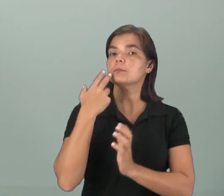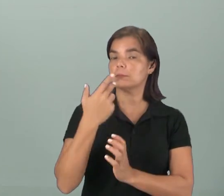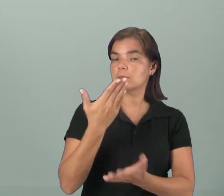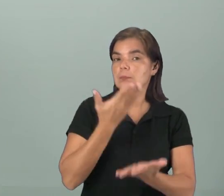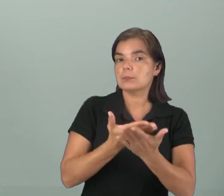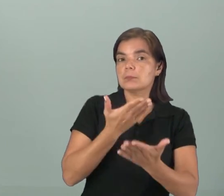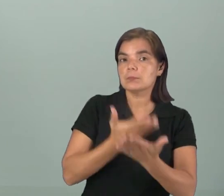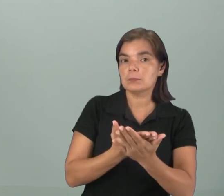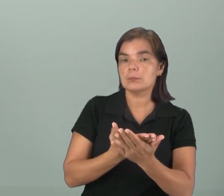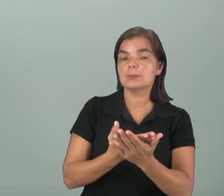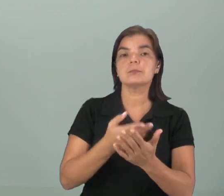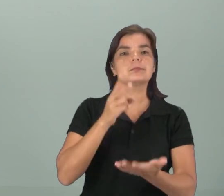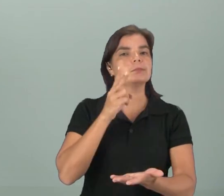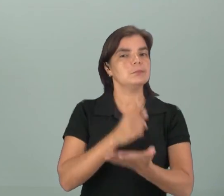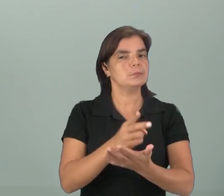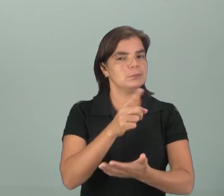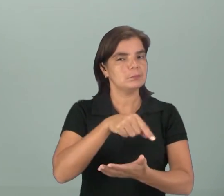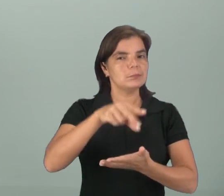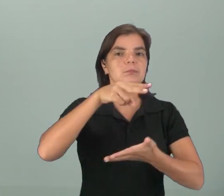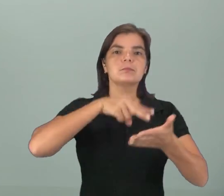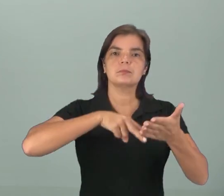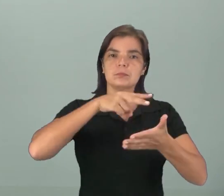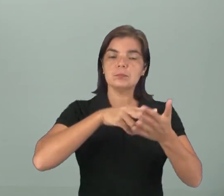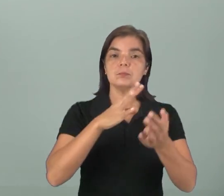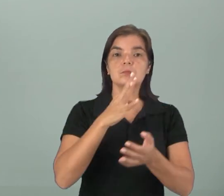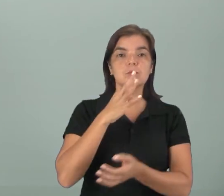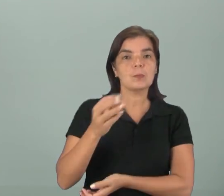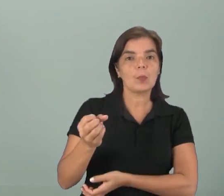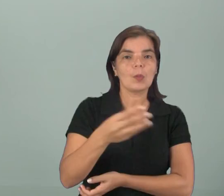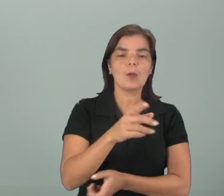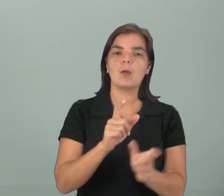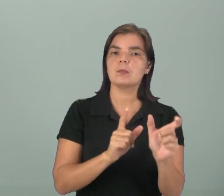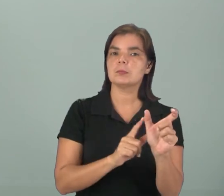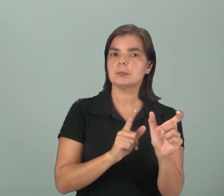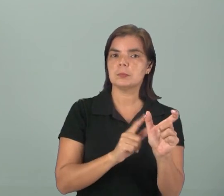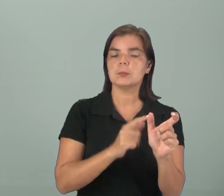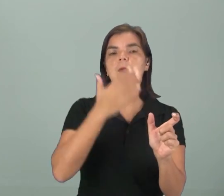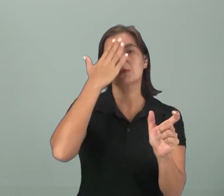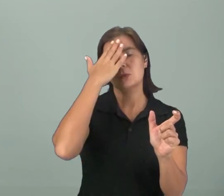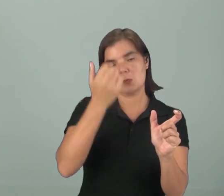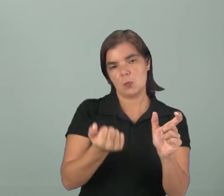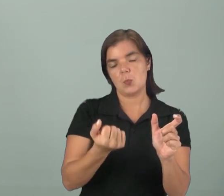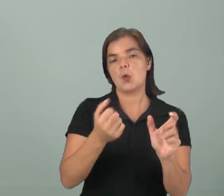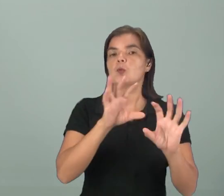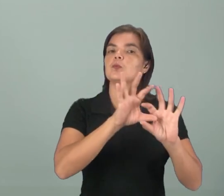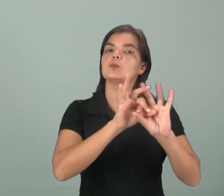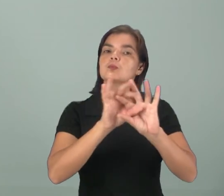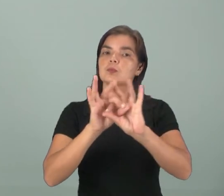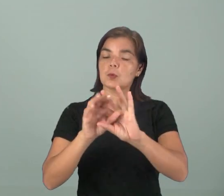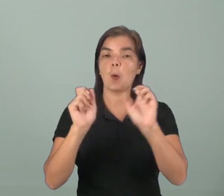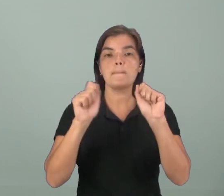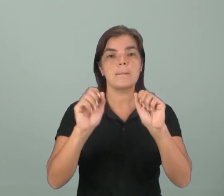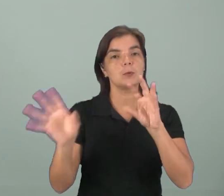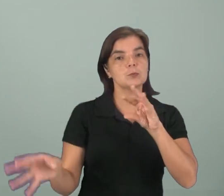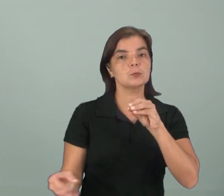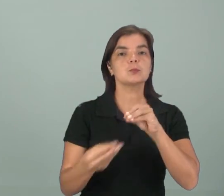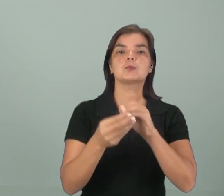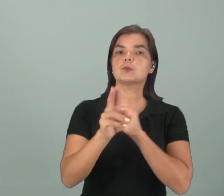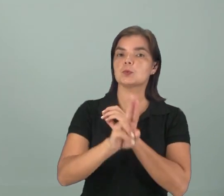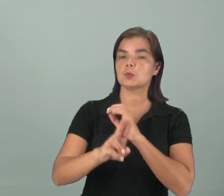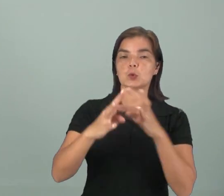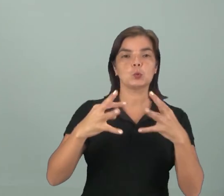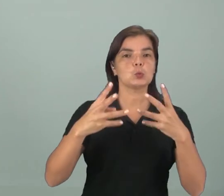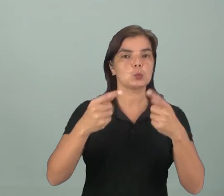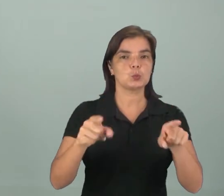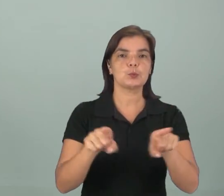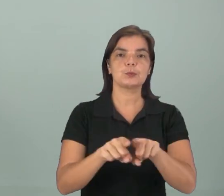esteja estudando. Então, sempre que você lê, você vai conhecer novas palavras e saber o contexto no qual você vai conseguir utilizar